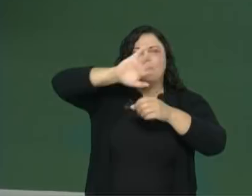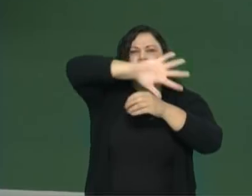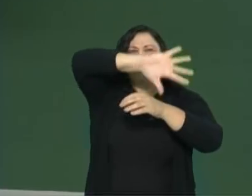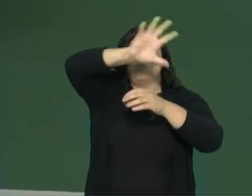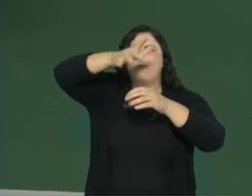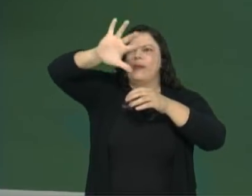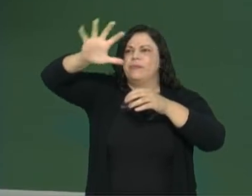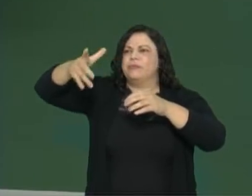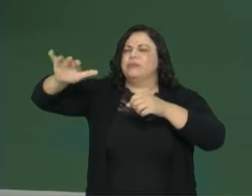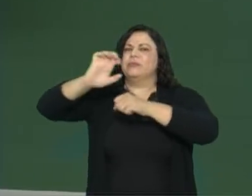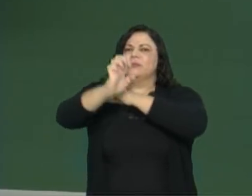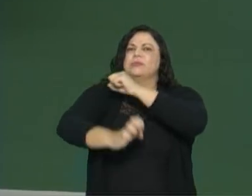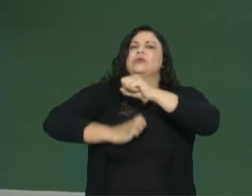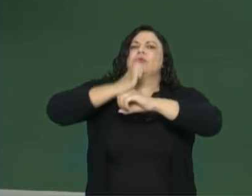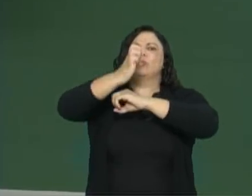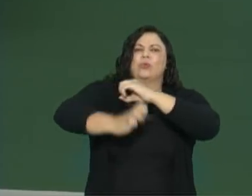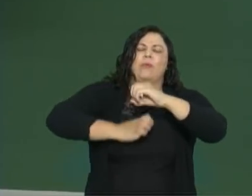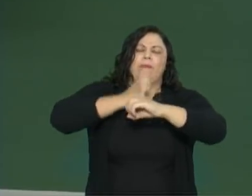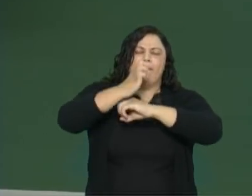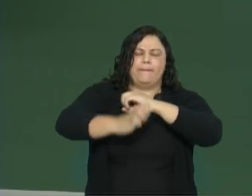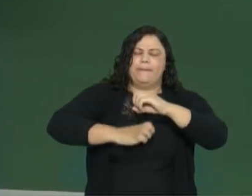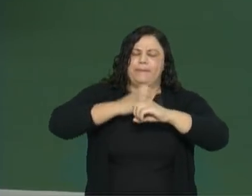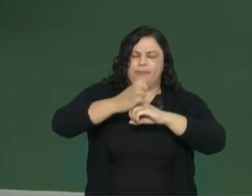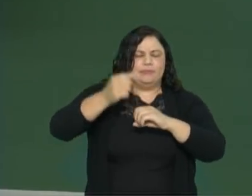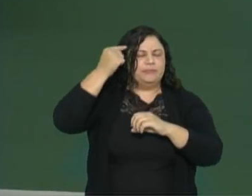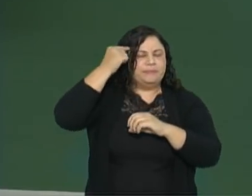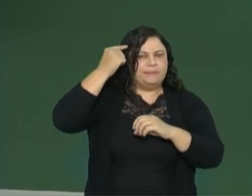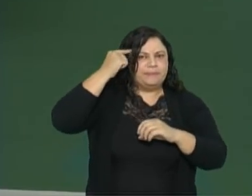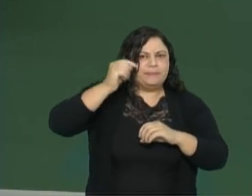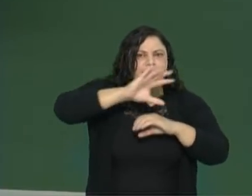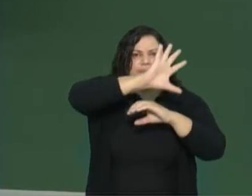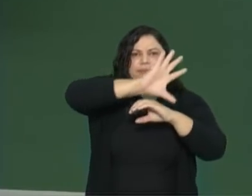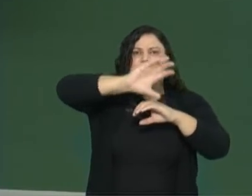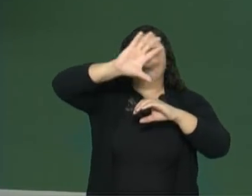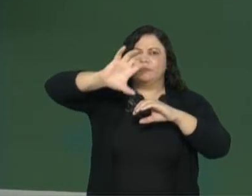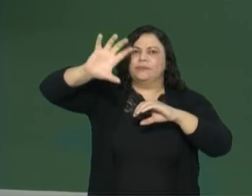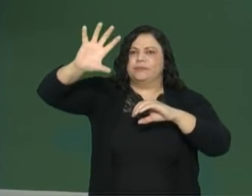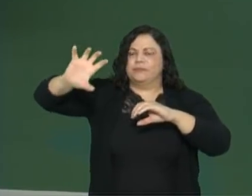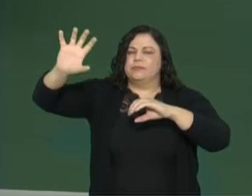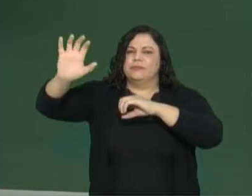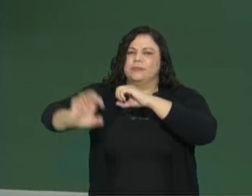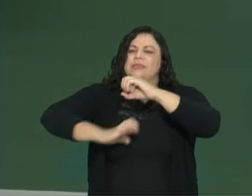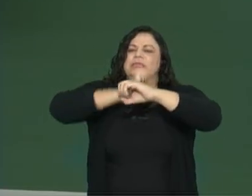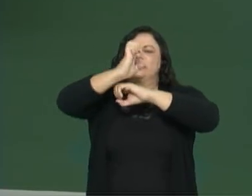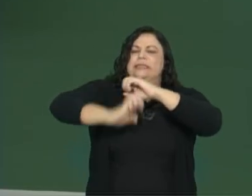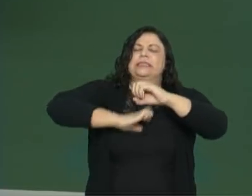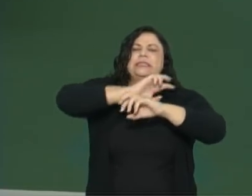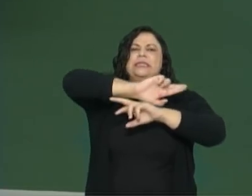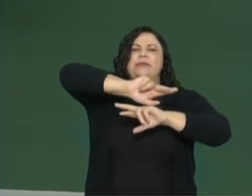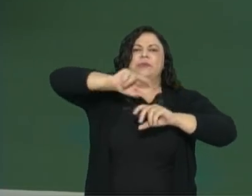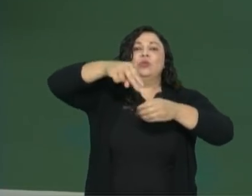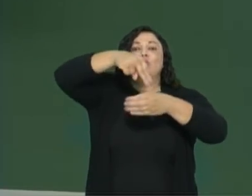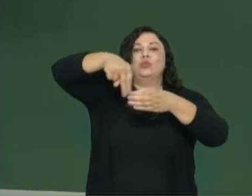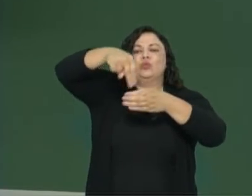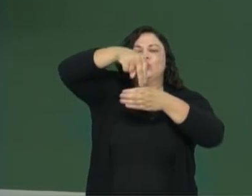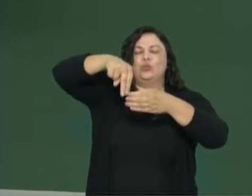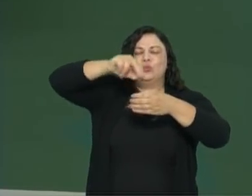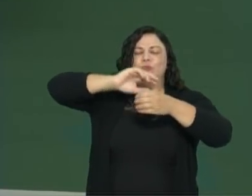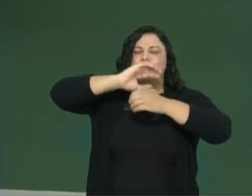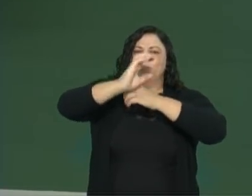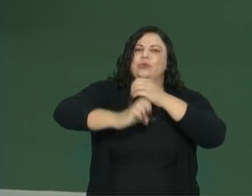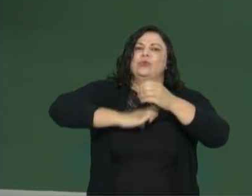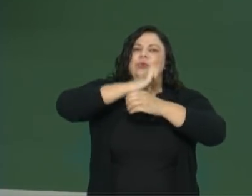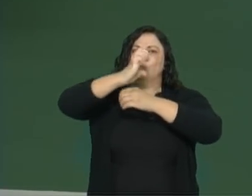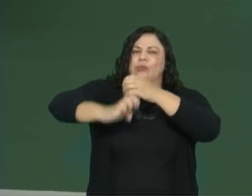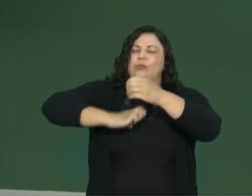nuvem de elétrons. Qual imagem vocês quiserem pôr na sua cabeça. Mas os elétrons estão em volta de todos os núcleos que